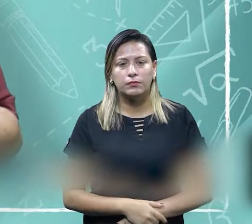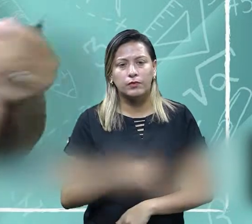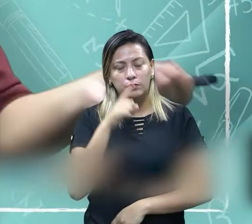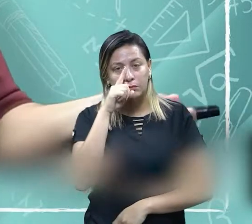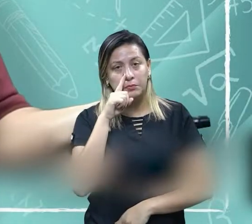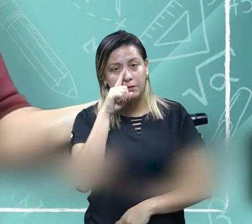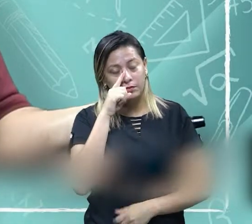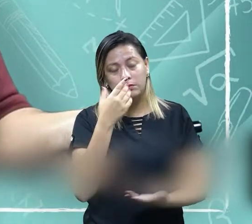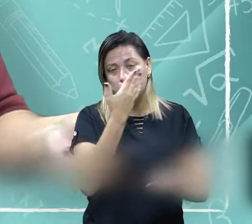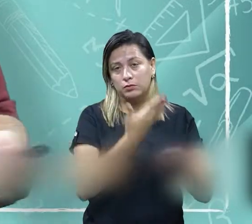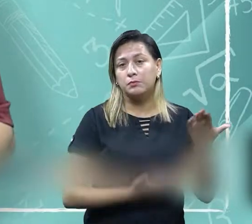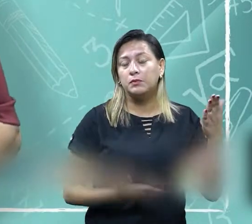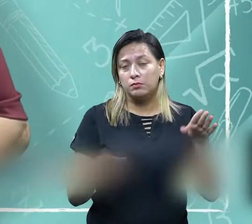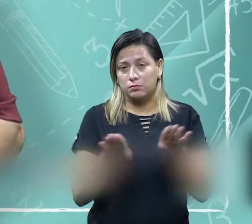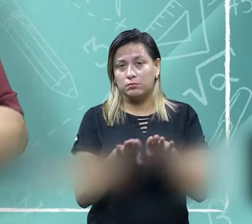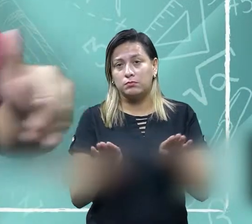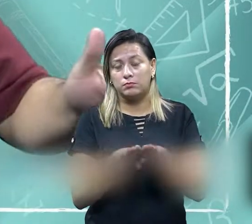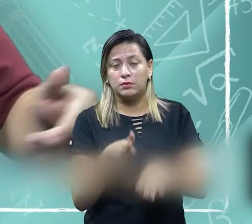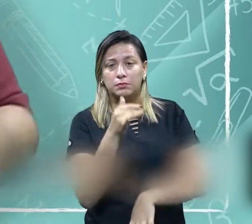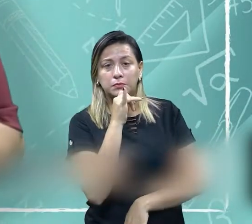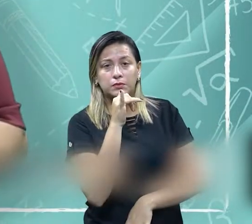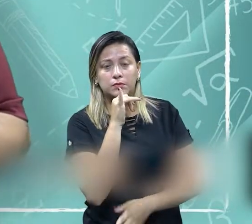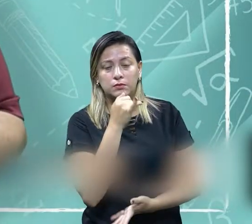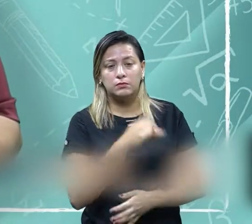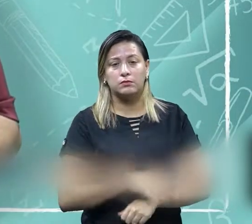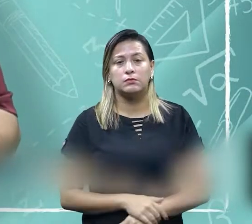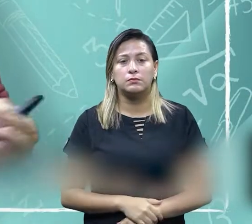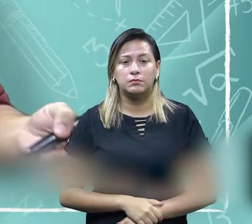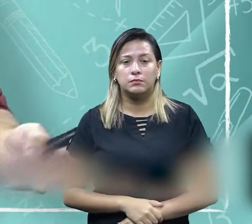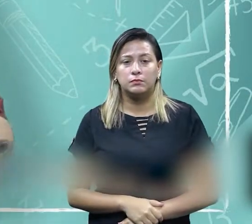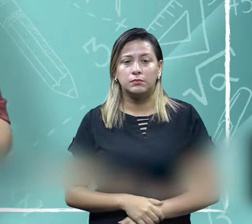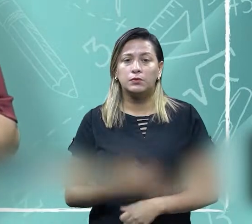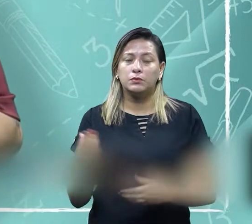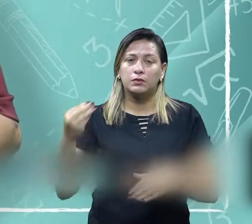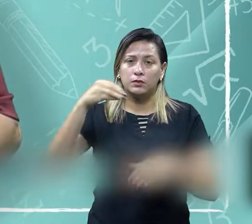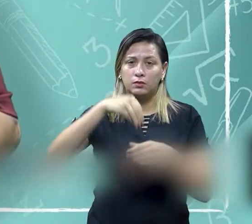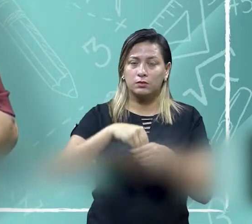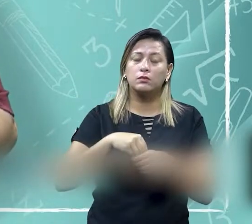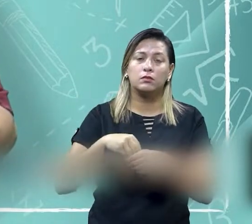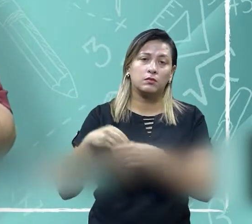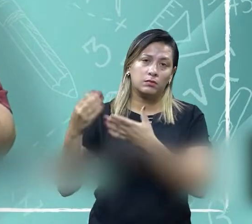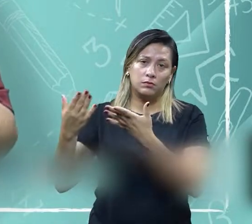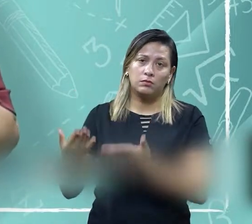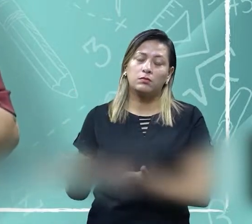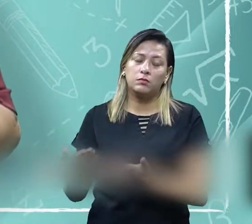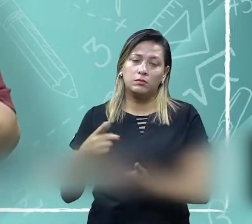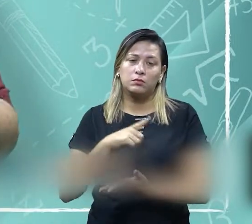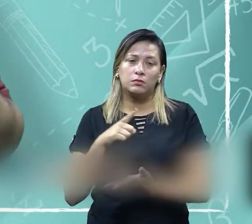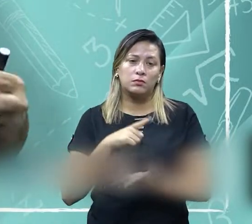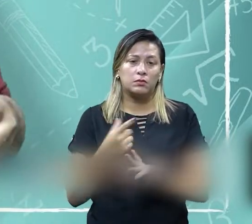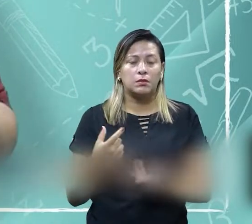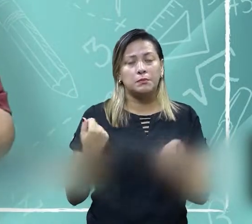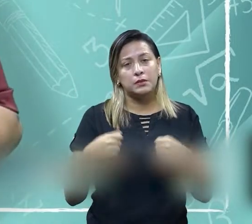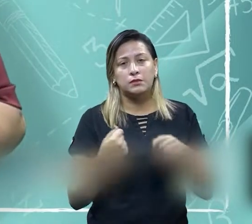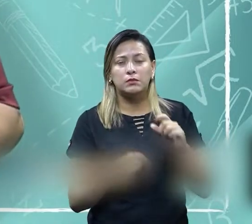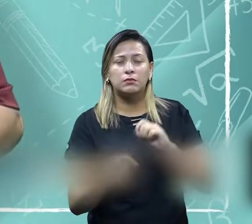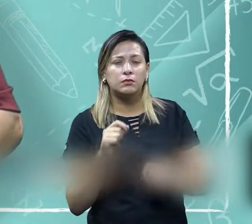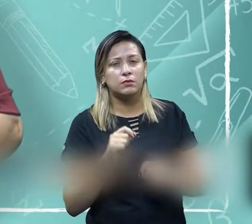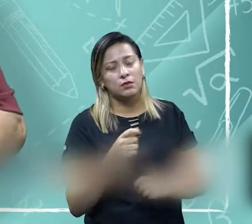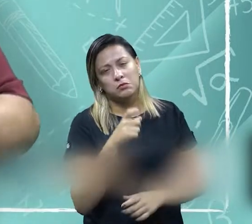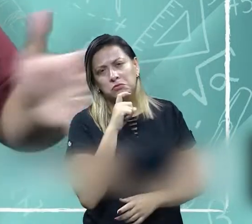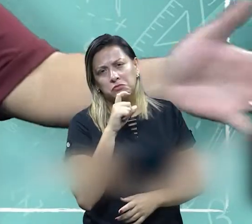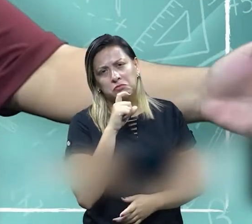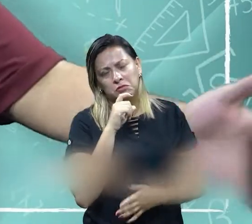riscos de perda também, tá bom? Por exemplo, uma carne ela tem um risco de perda, ela precisa estar refrigerada, tá certo? Esse é um